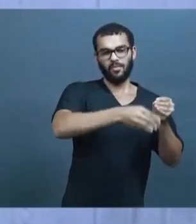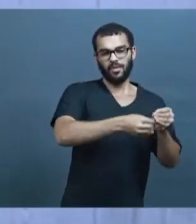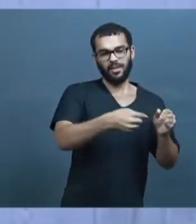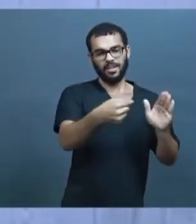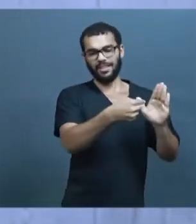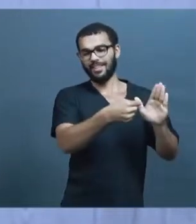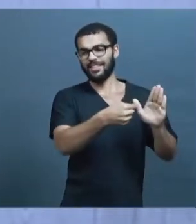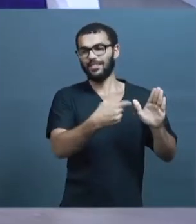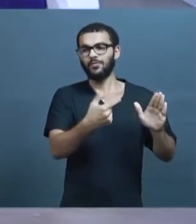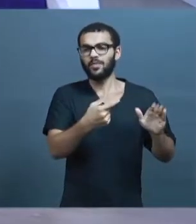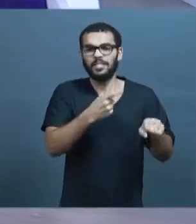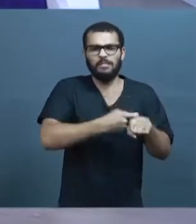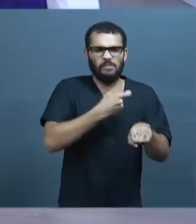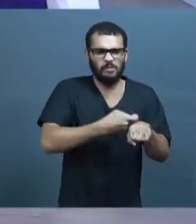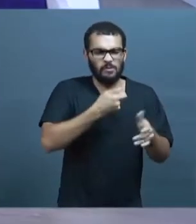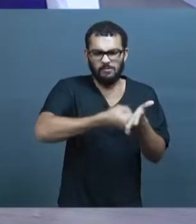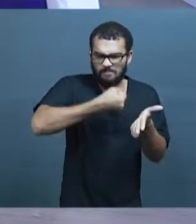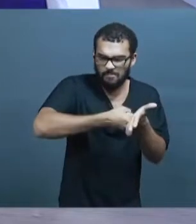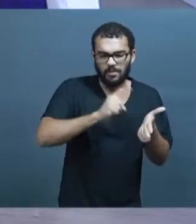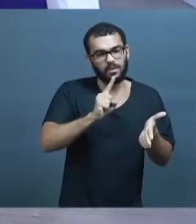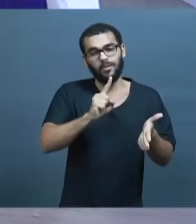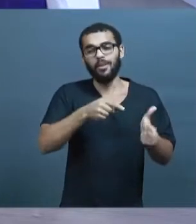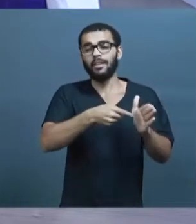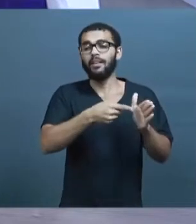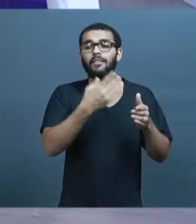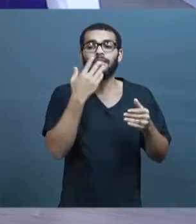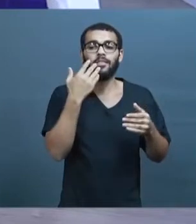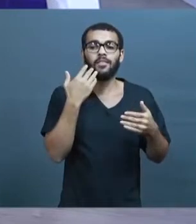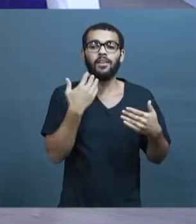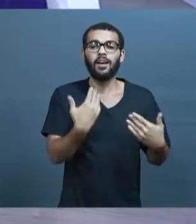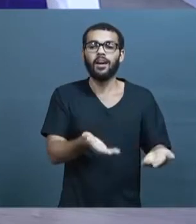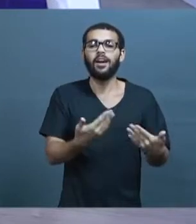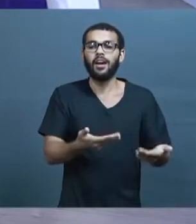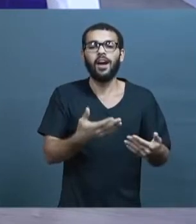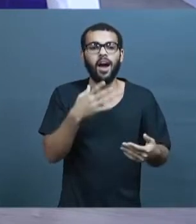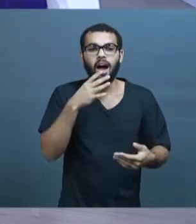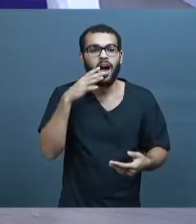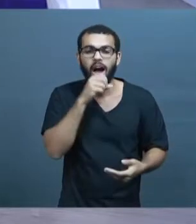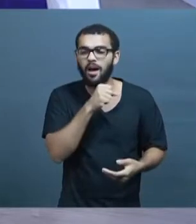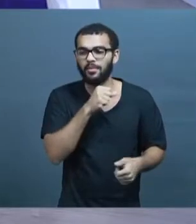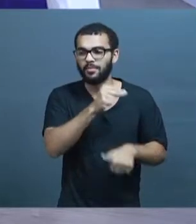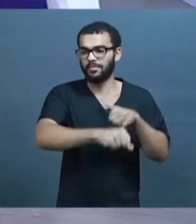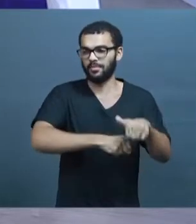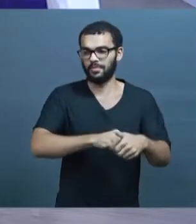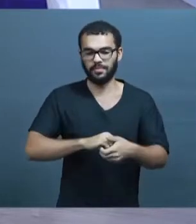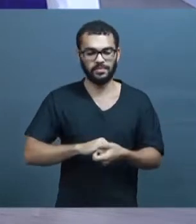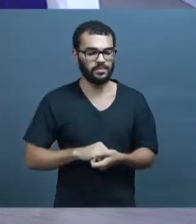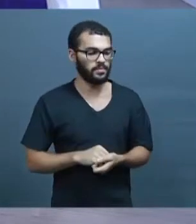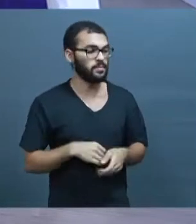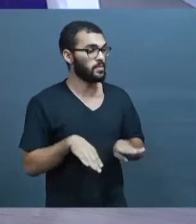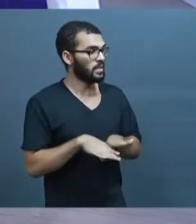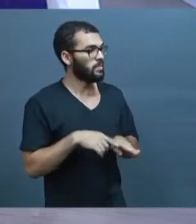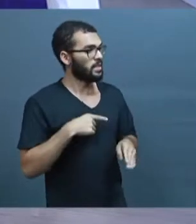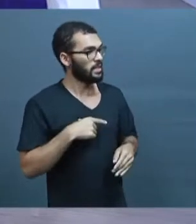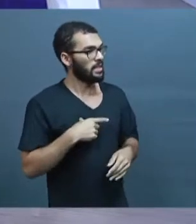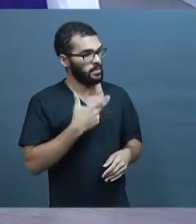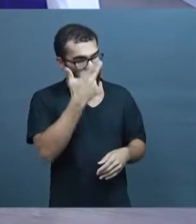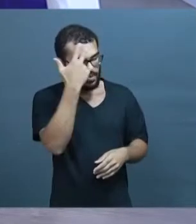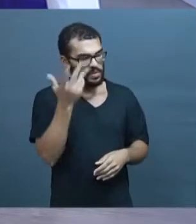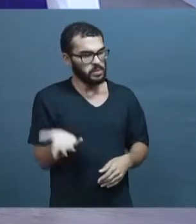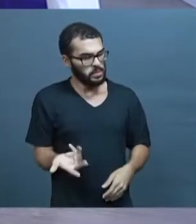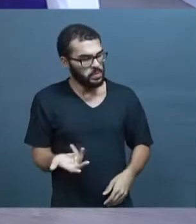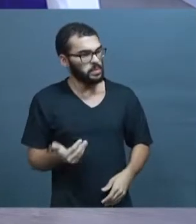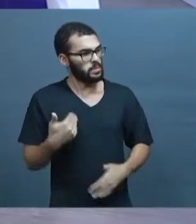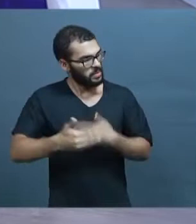vimos na matéria. Mas, falando então da pressão para que isso ocorra ainda este ano, toda essa tramitação da reforma da